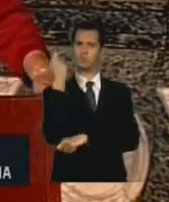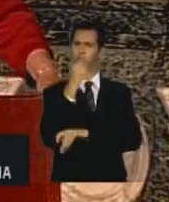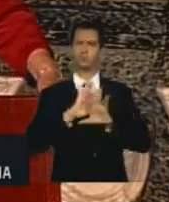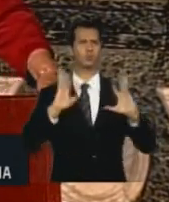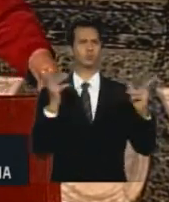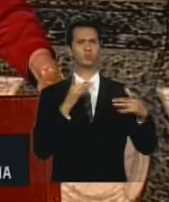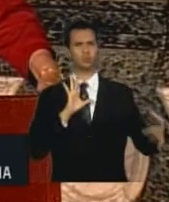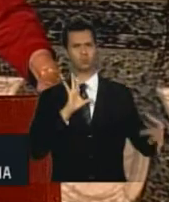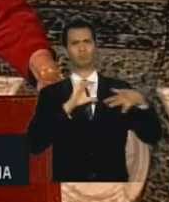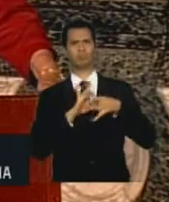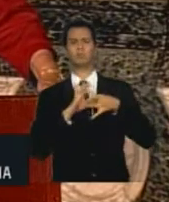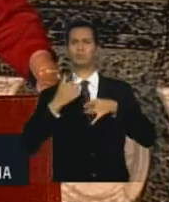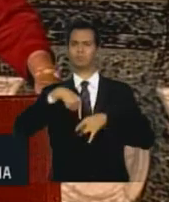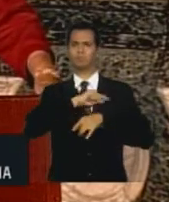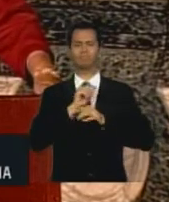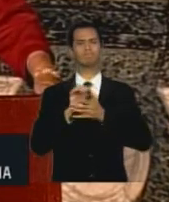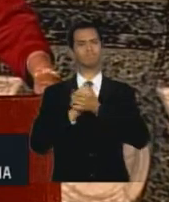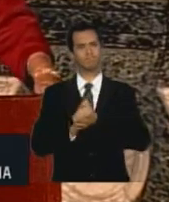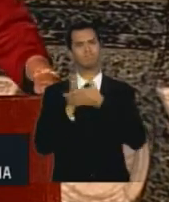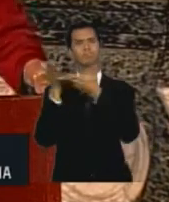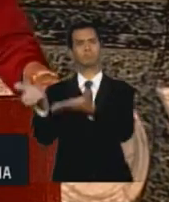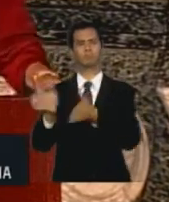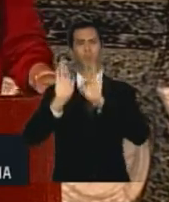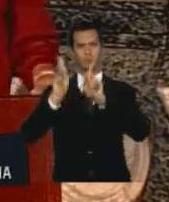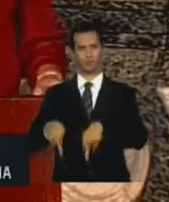solidarizar a população carioca.